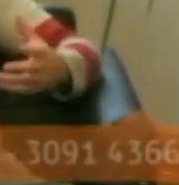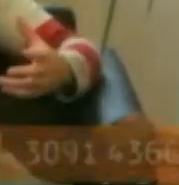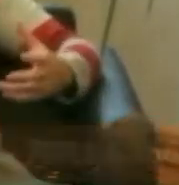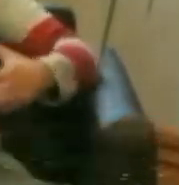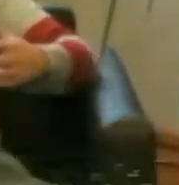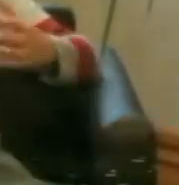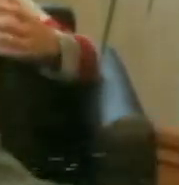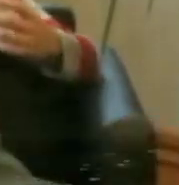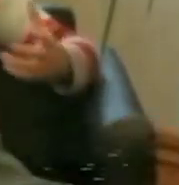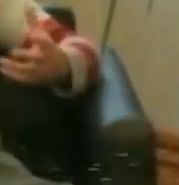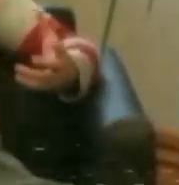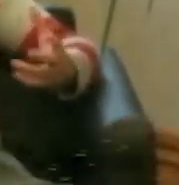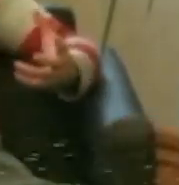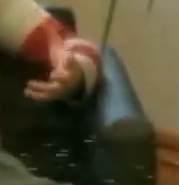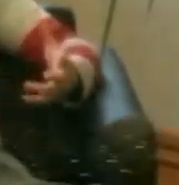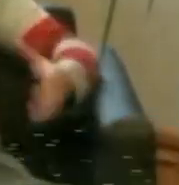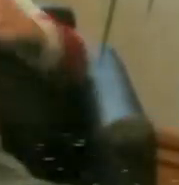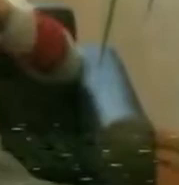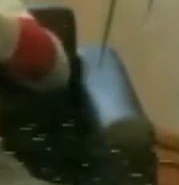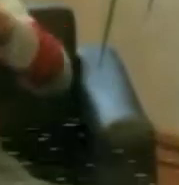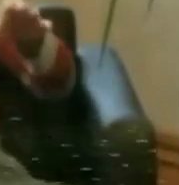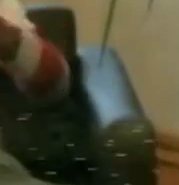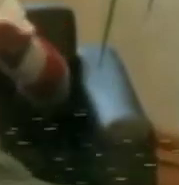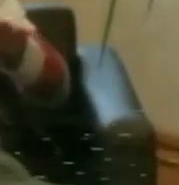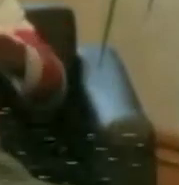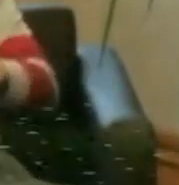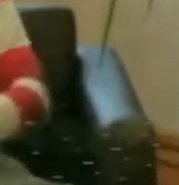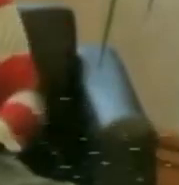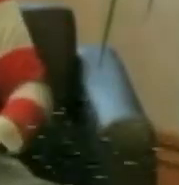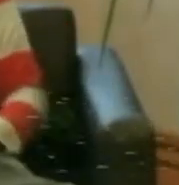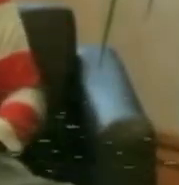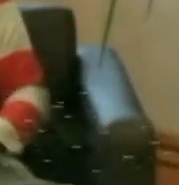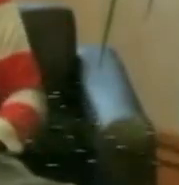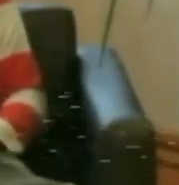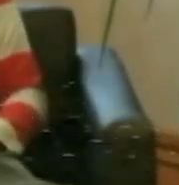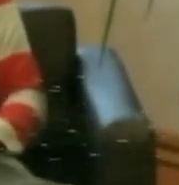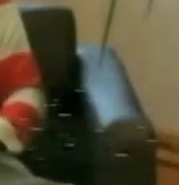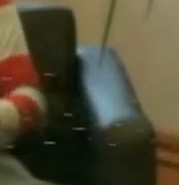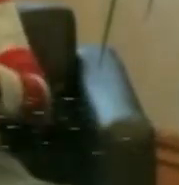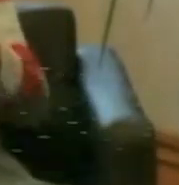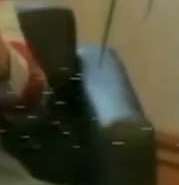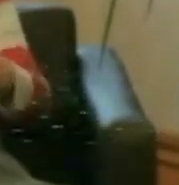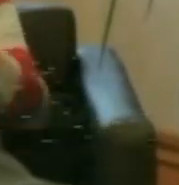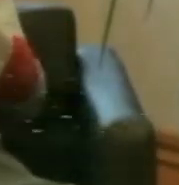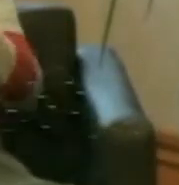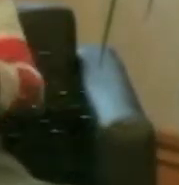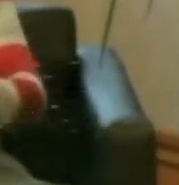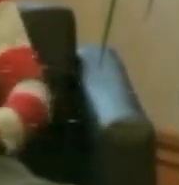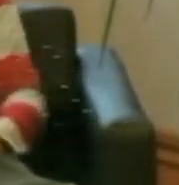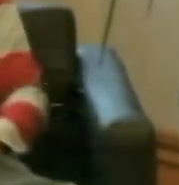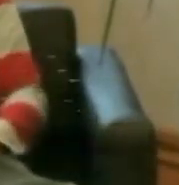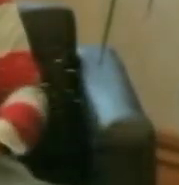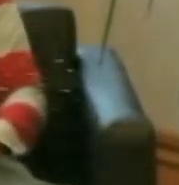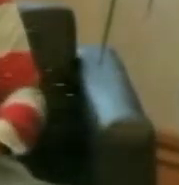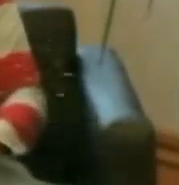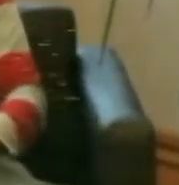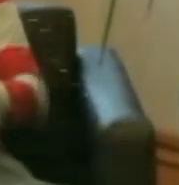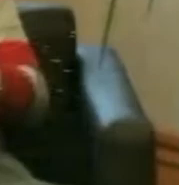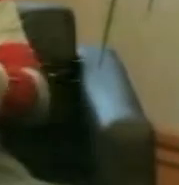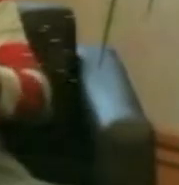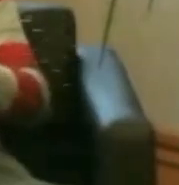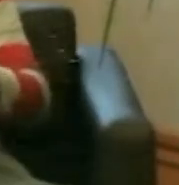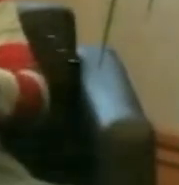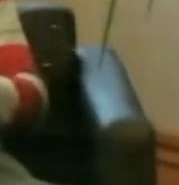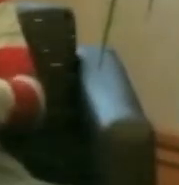novas pessoas, discipular nova gente. Entre em contato então com o Ministério Elo, que eles podem indicar, encaminhar pessoas e